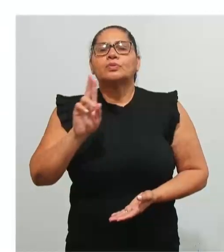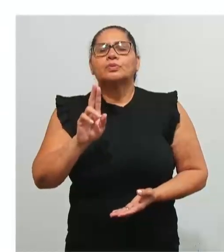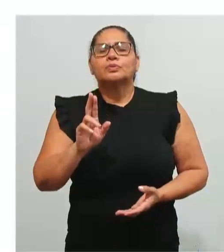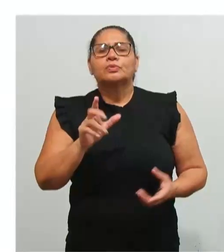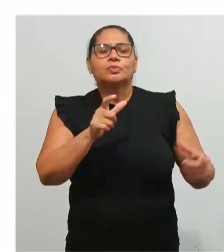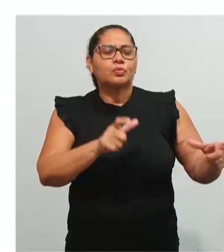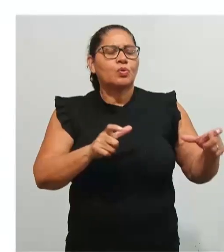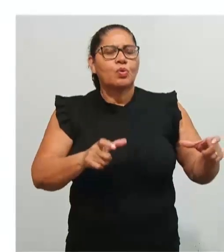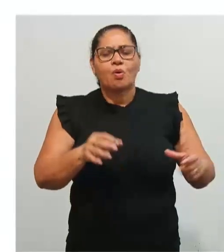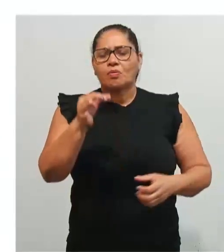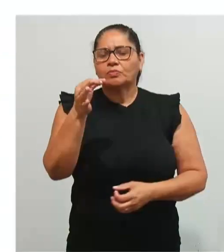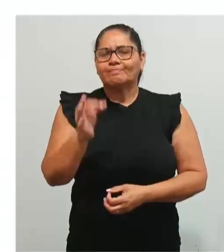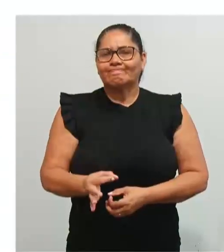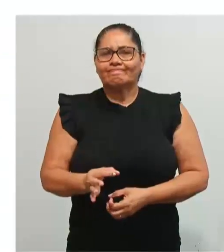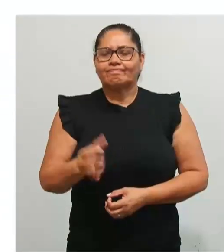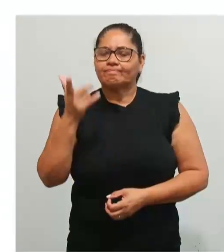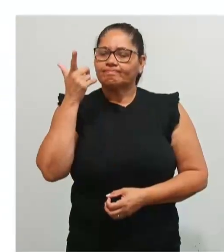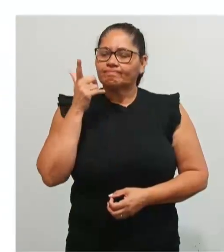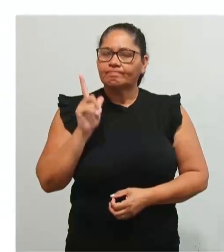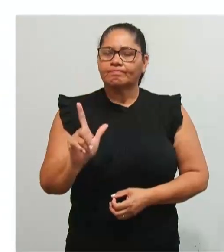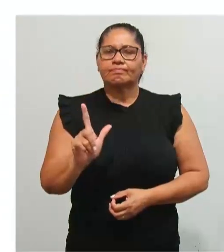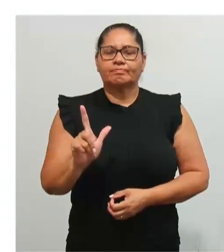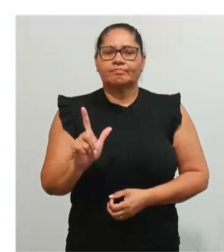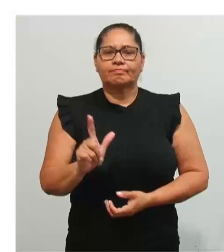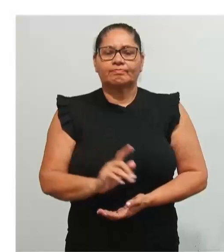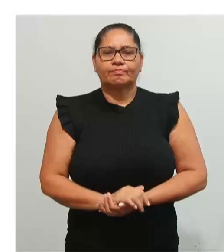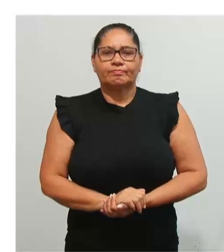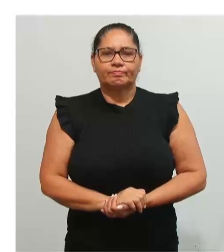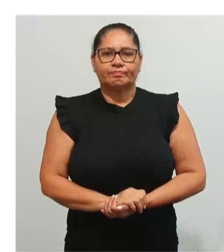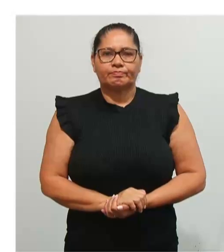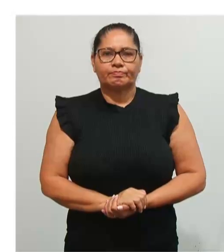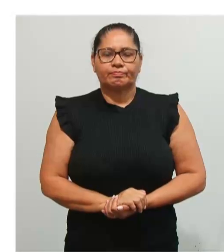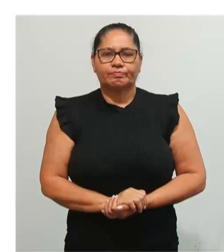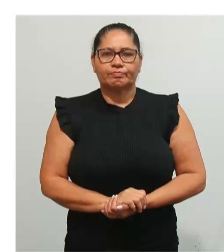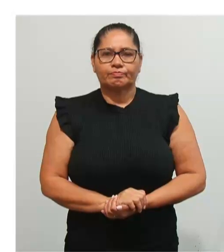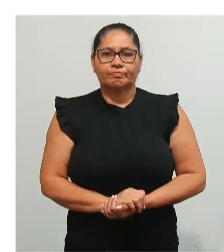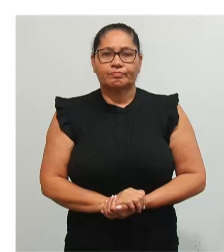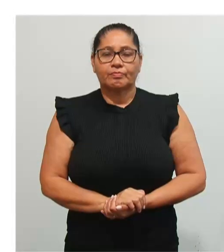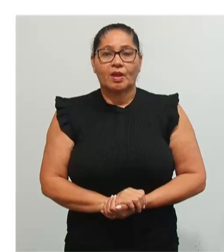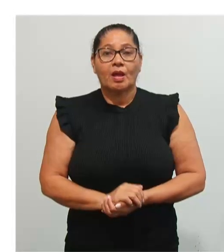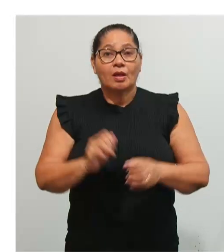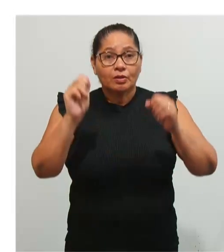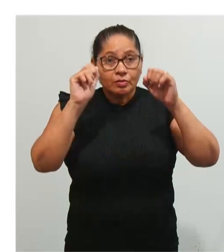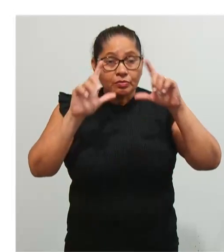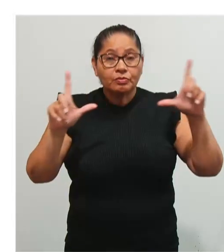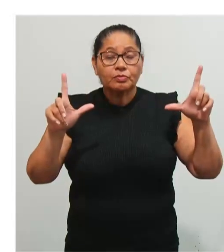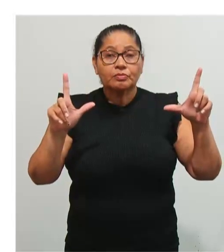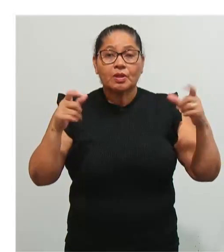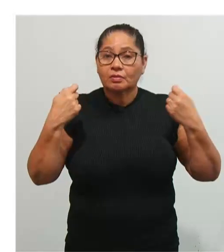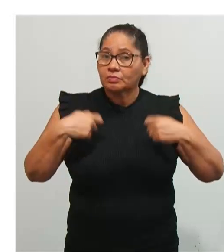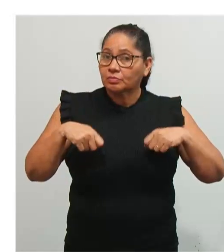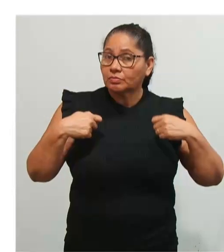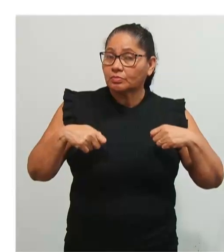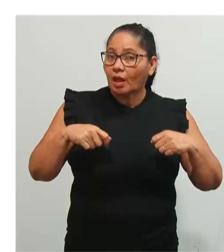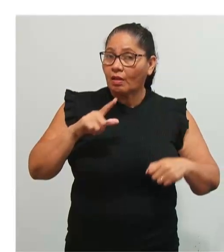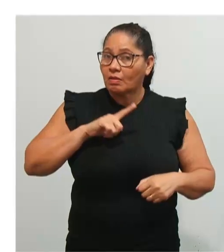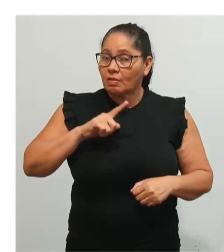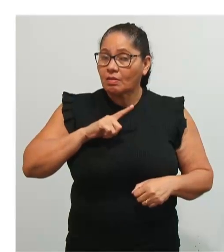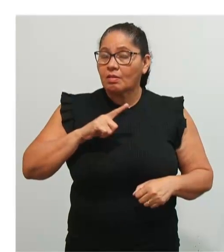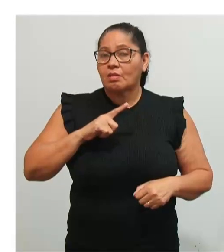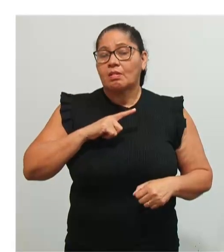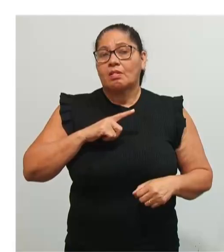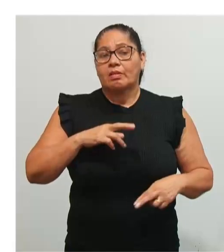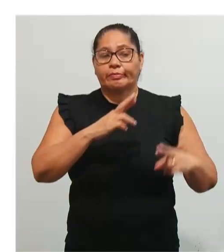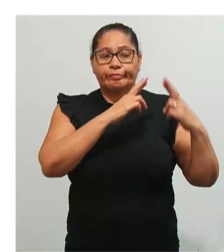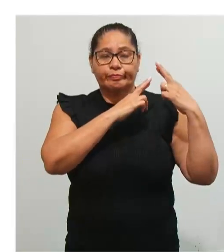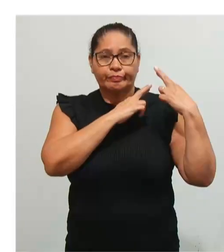corretamente e o que está sendo alcançado com esses recursos. A transparência é indispensável para permitir que os